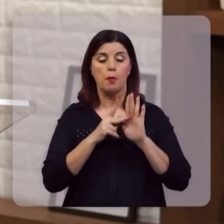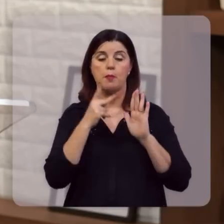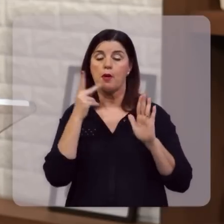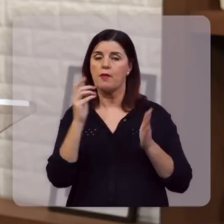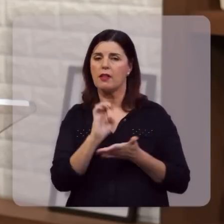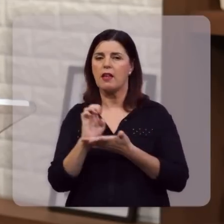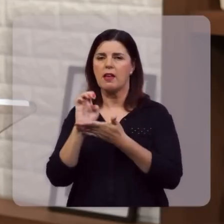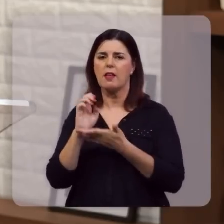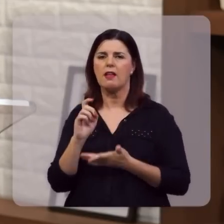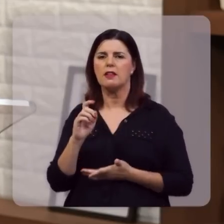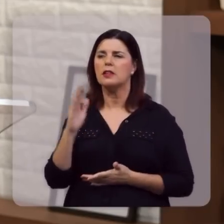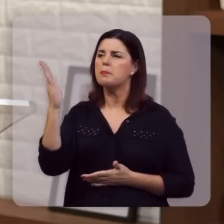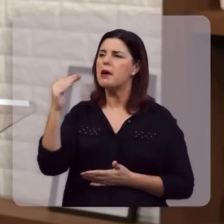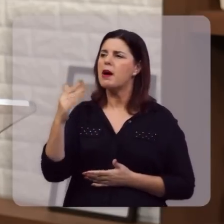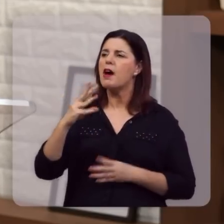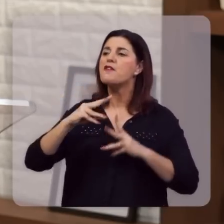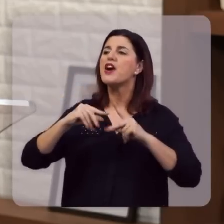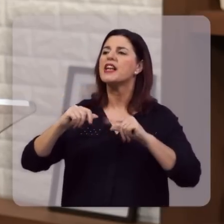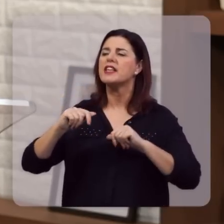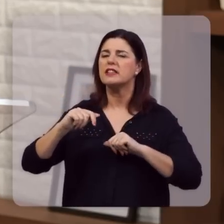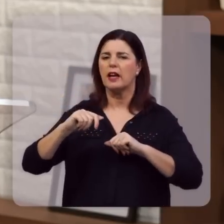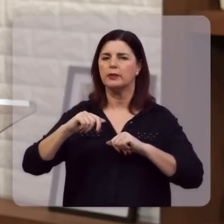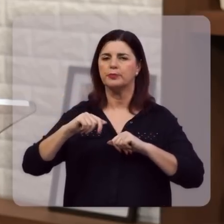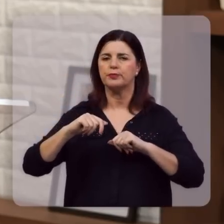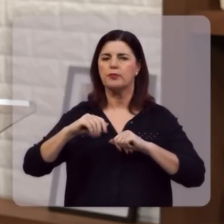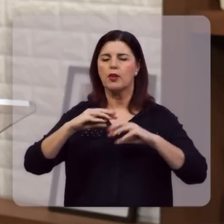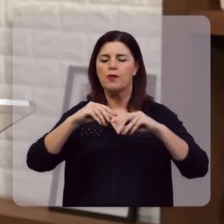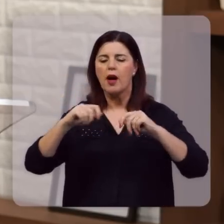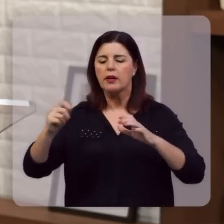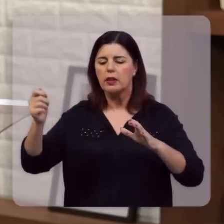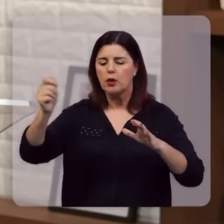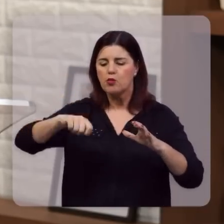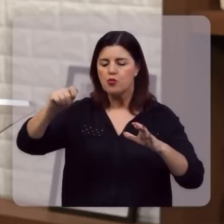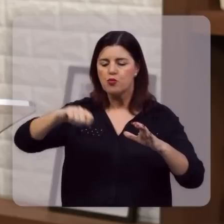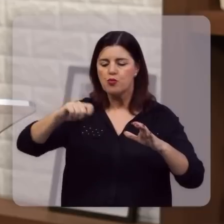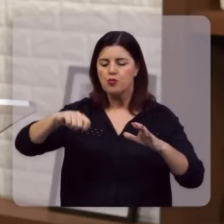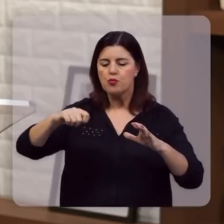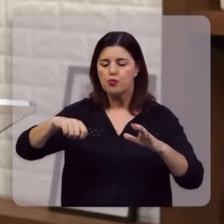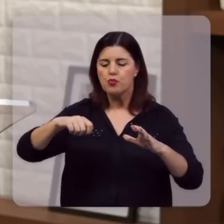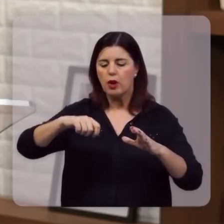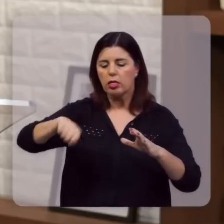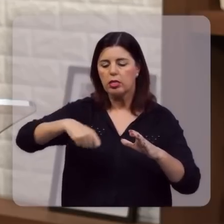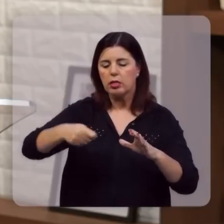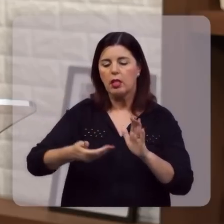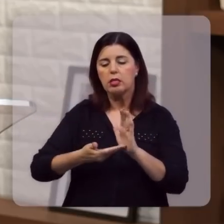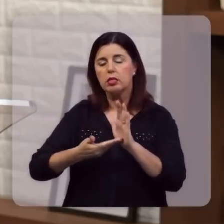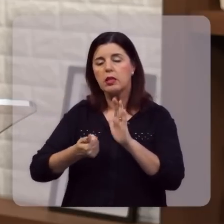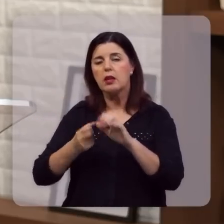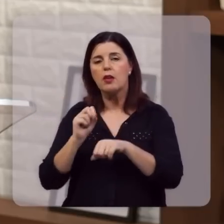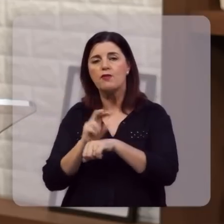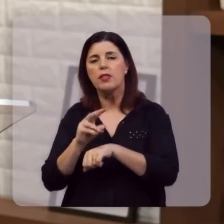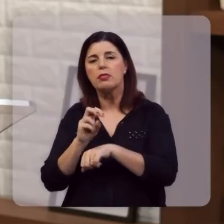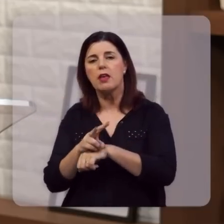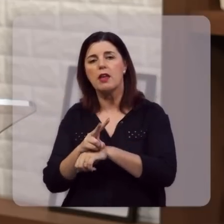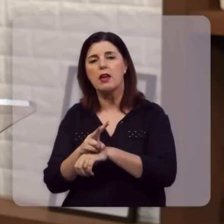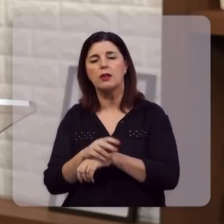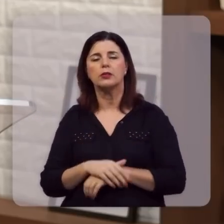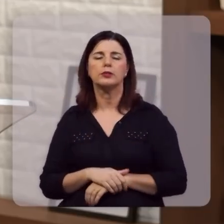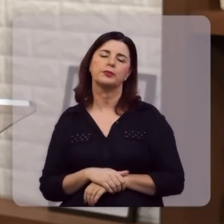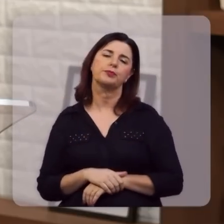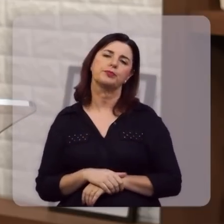profeta Eliseu manda trazer farinha e põe farinha na panela, tira o veneno